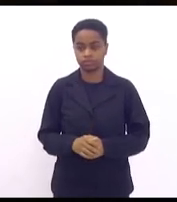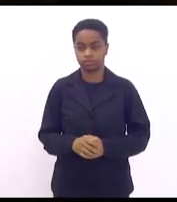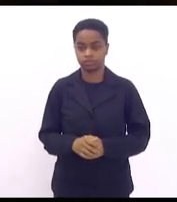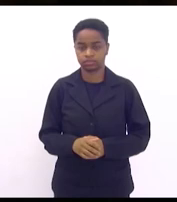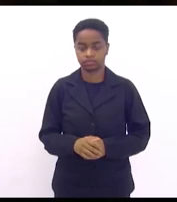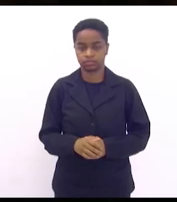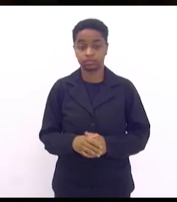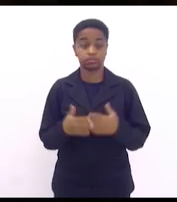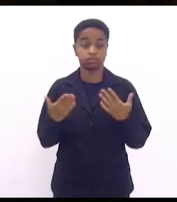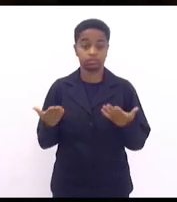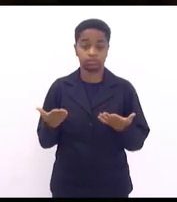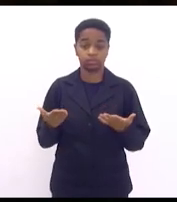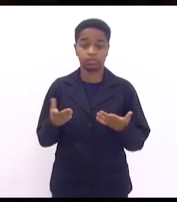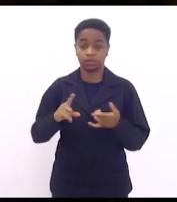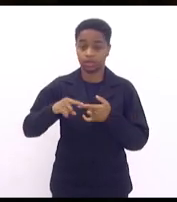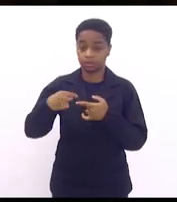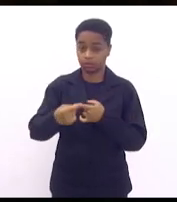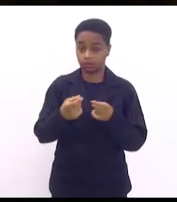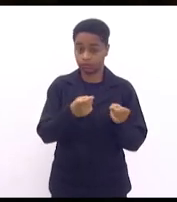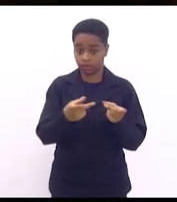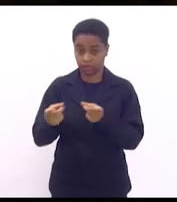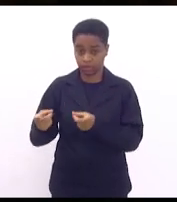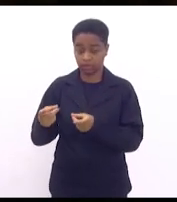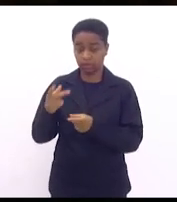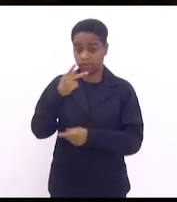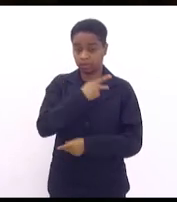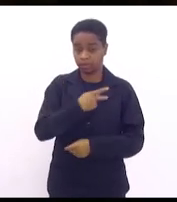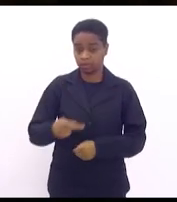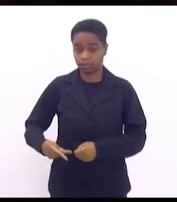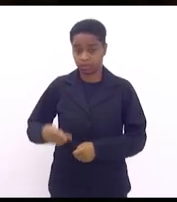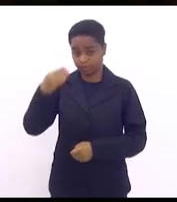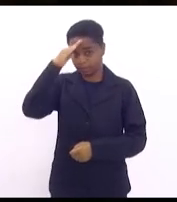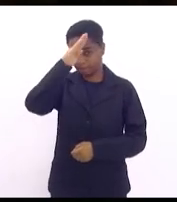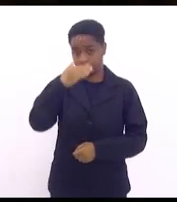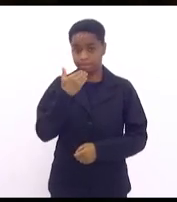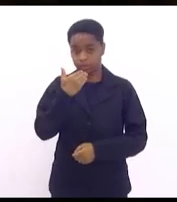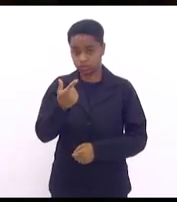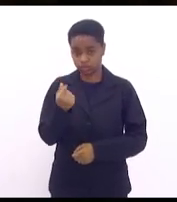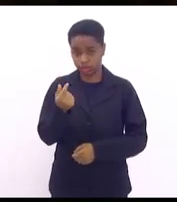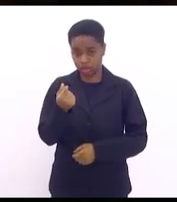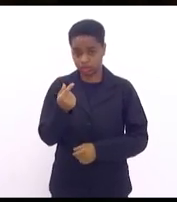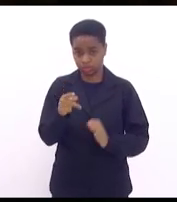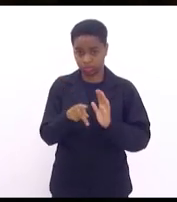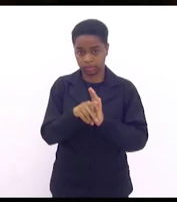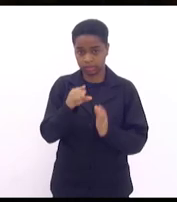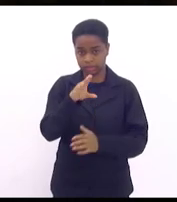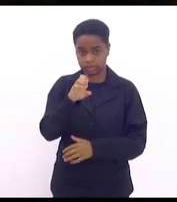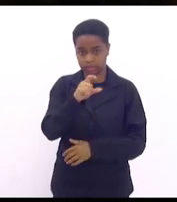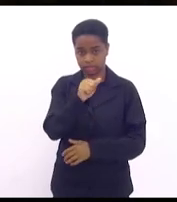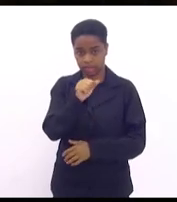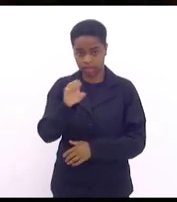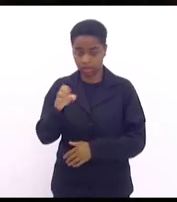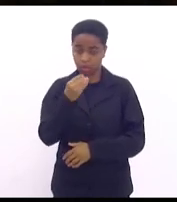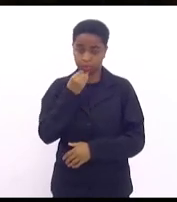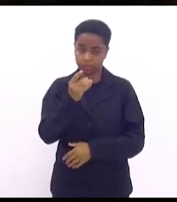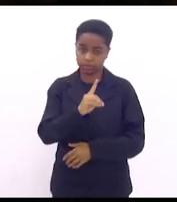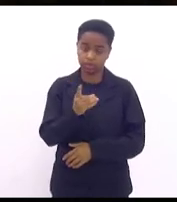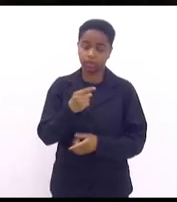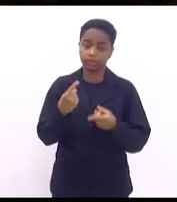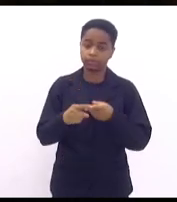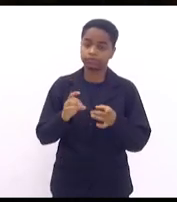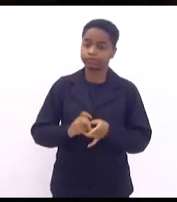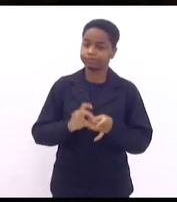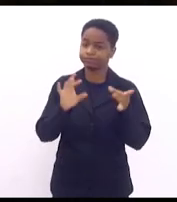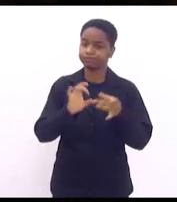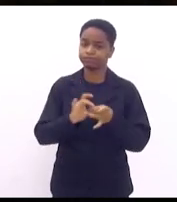E aí, quando a SEDAI foi vendida, o presidente Bolsonaro pediu algum valor da SEDAI? Claro que não, pelo contrário, deixou tudo no Estado